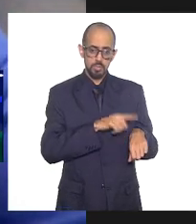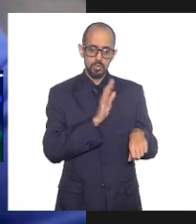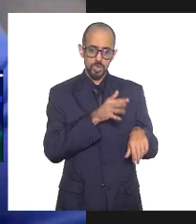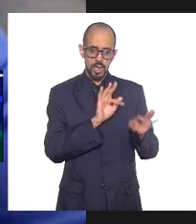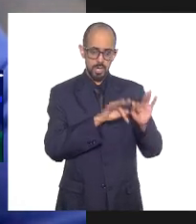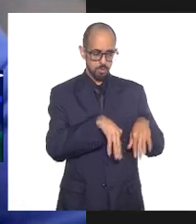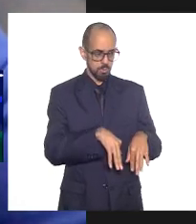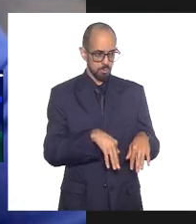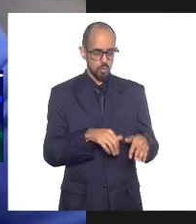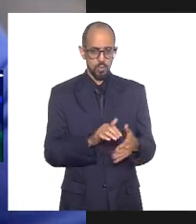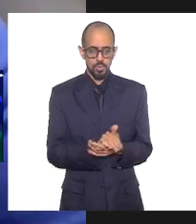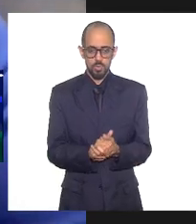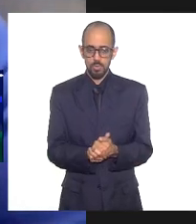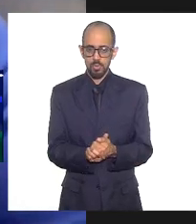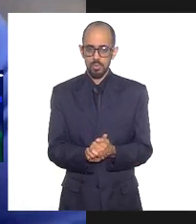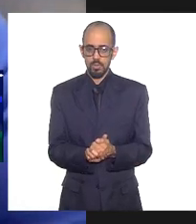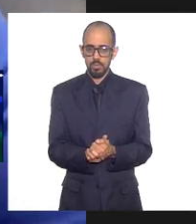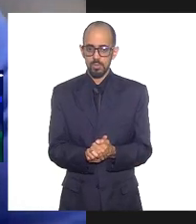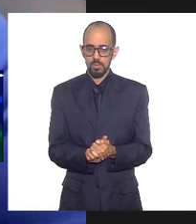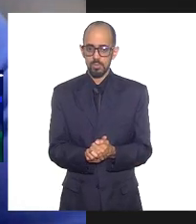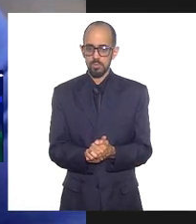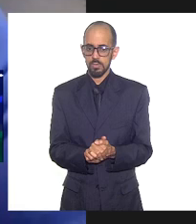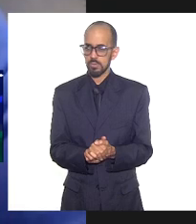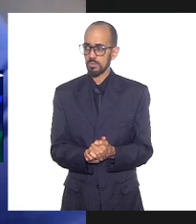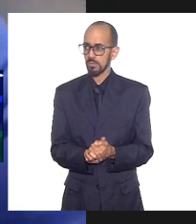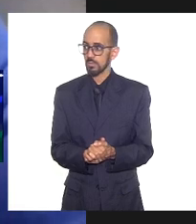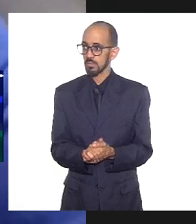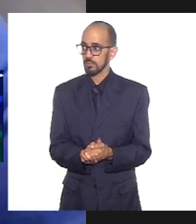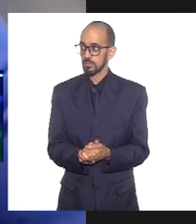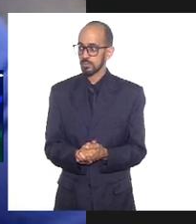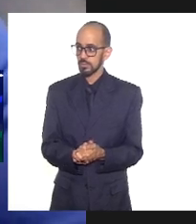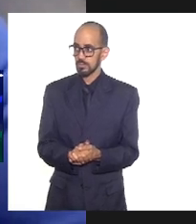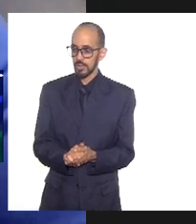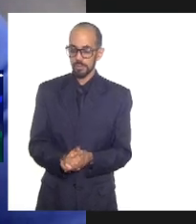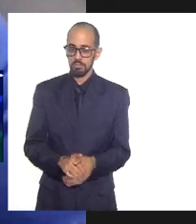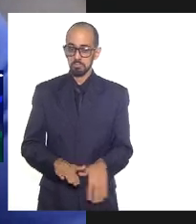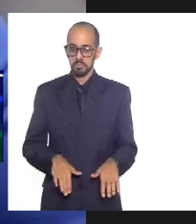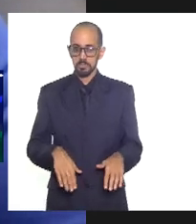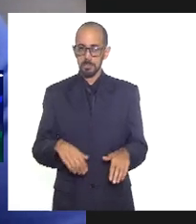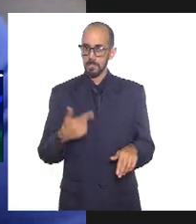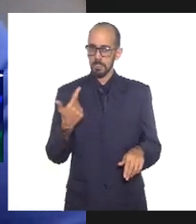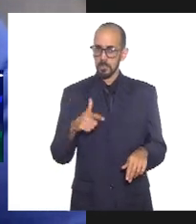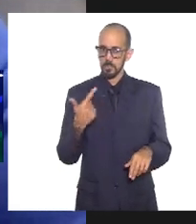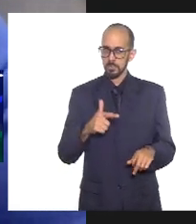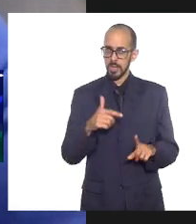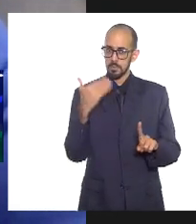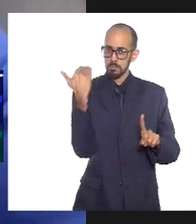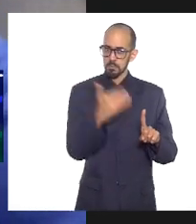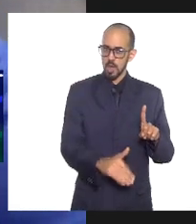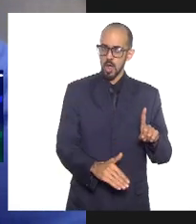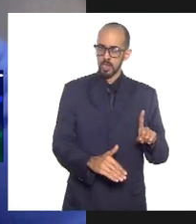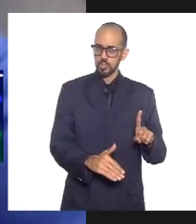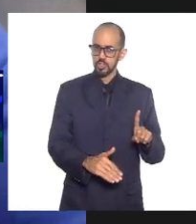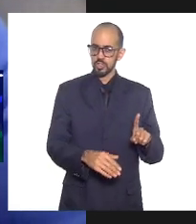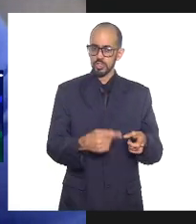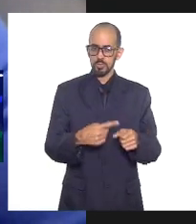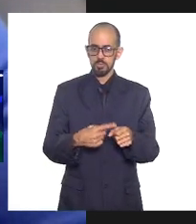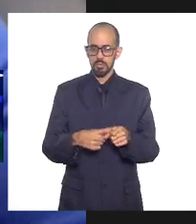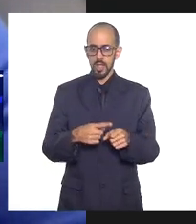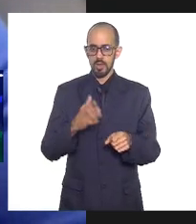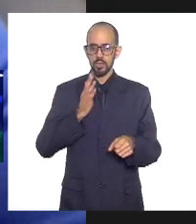Muito obrigada, já estou concluindo. Não existe chacina em bairros de classe média, classe média